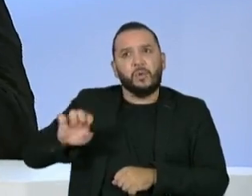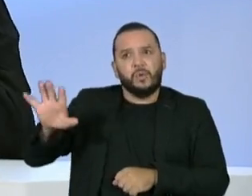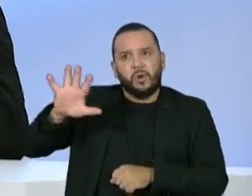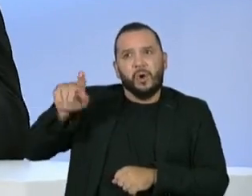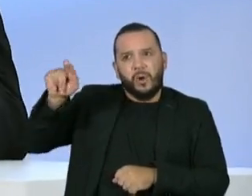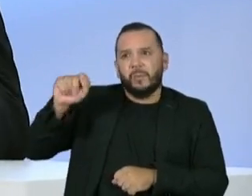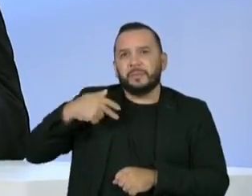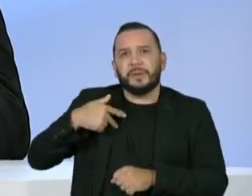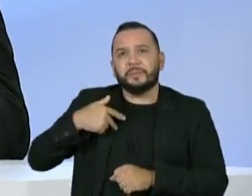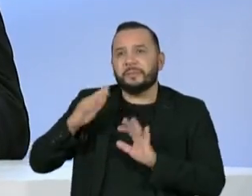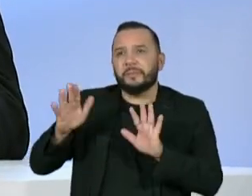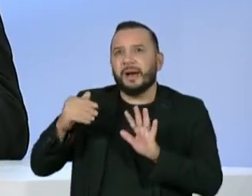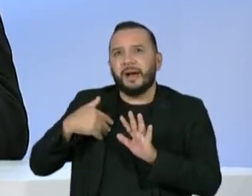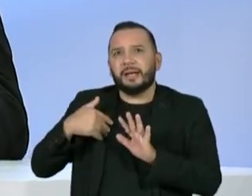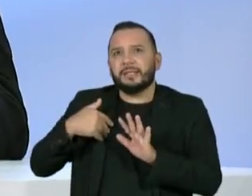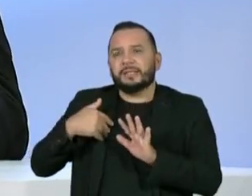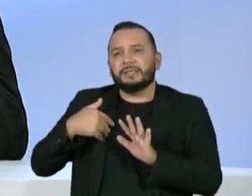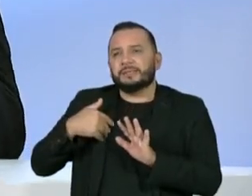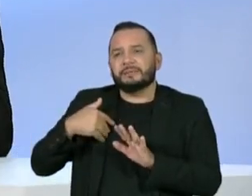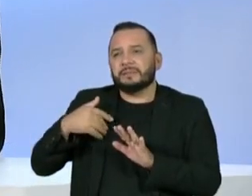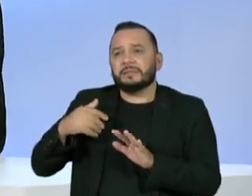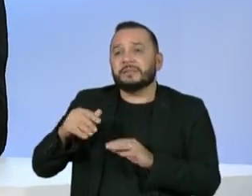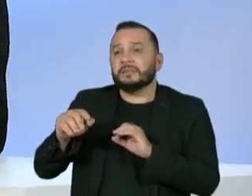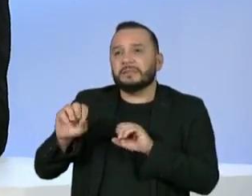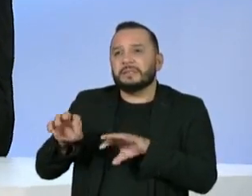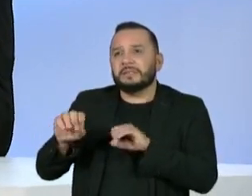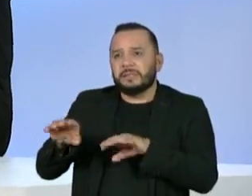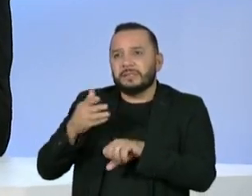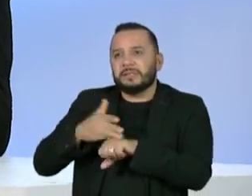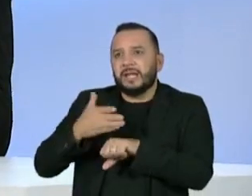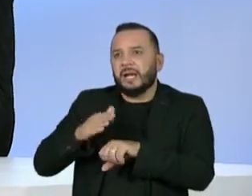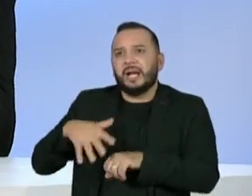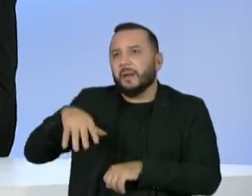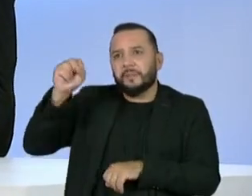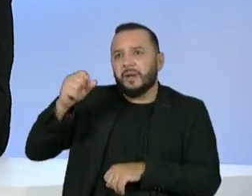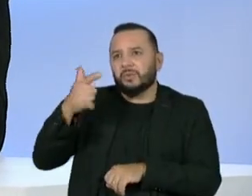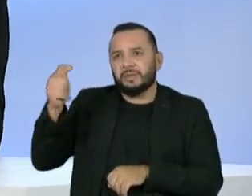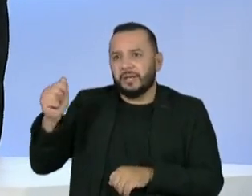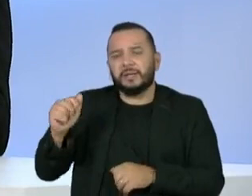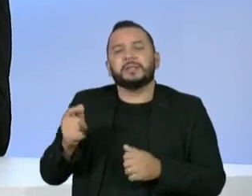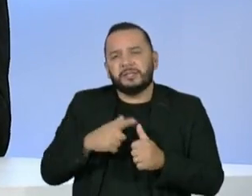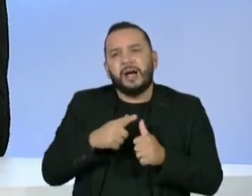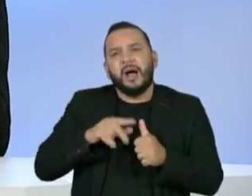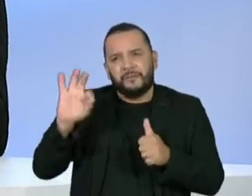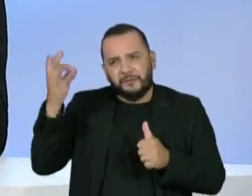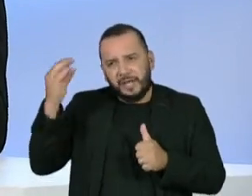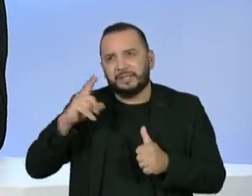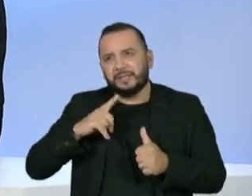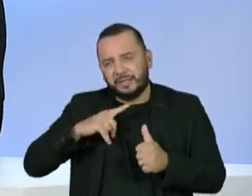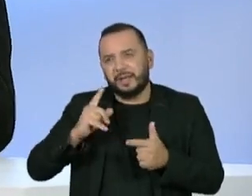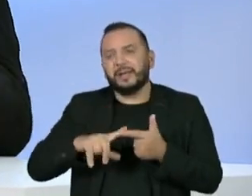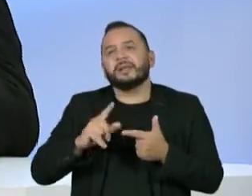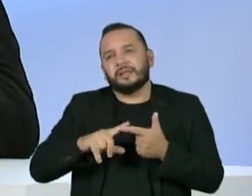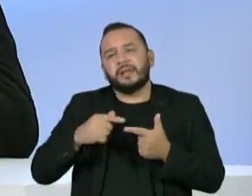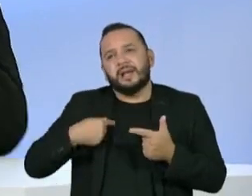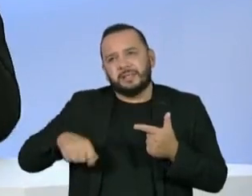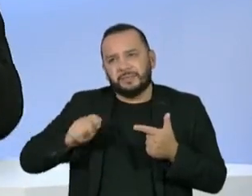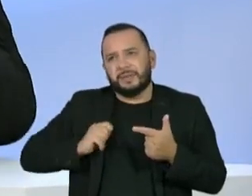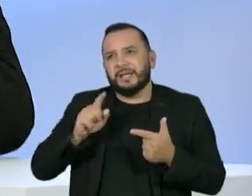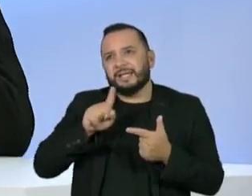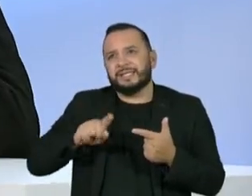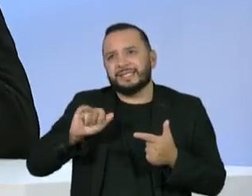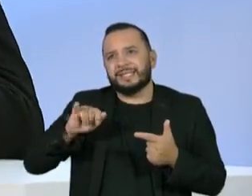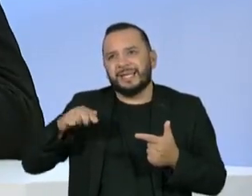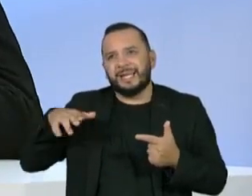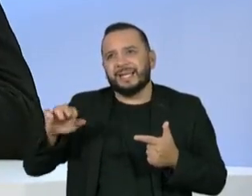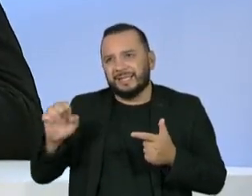há mais tempo não tem um técnico estrangeiro campeão. Né? A França teve Ancelotti, a Alemanha teve Guardiola, a Espanha teve Zidane. Portugal